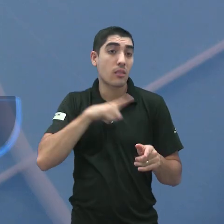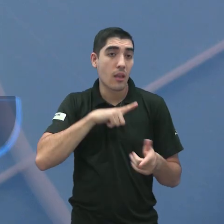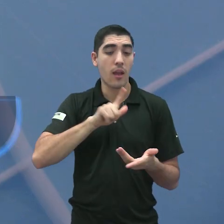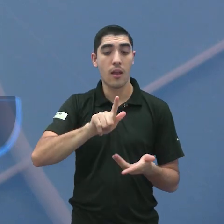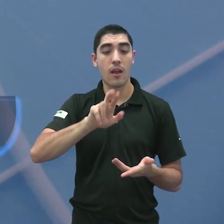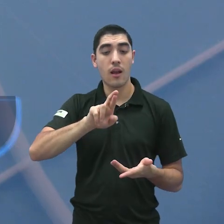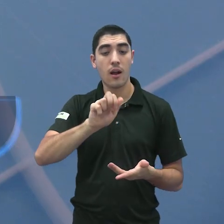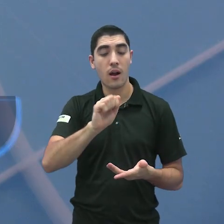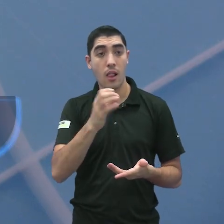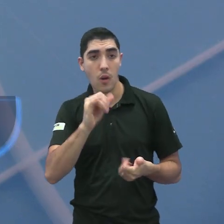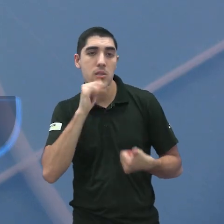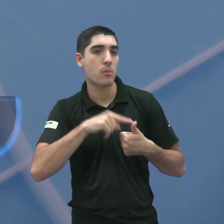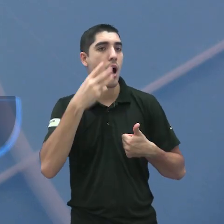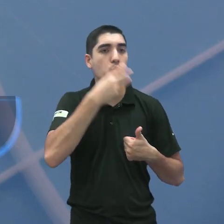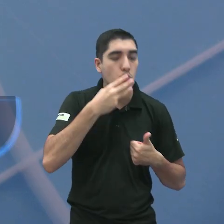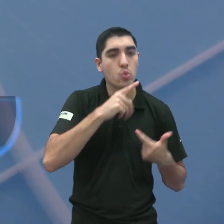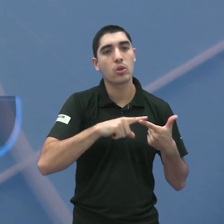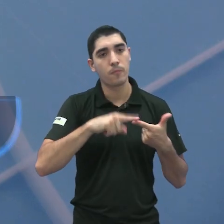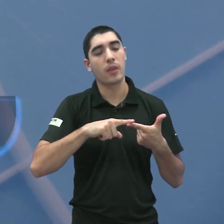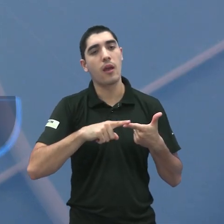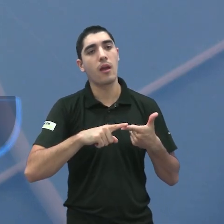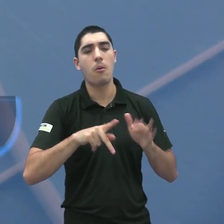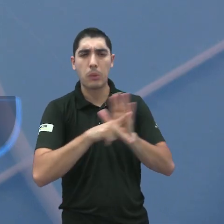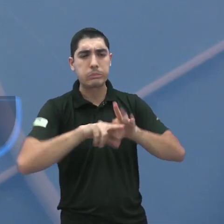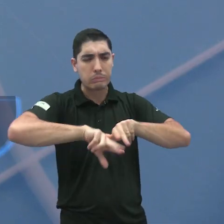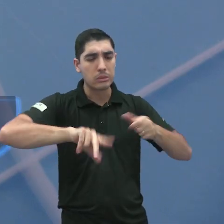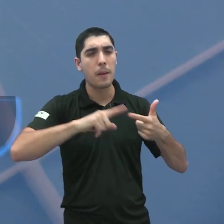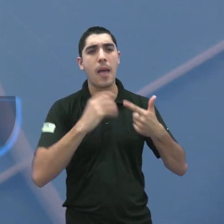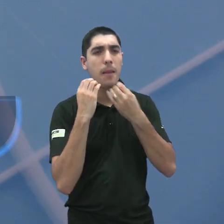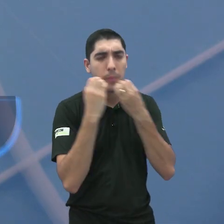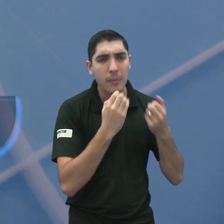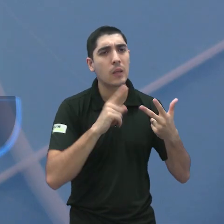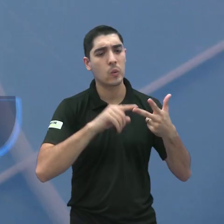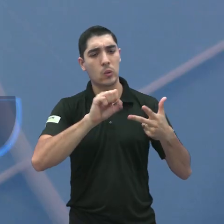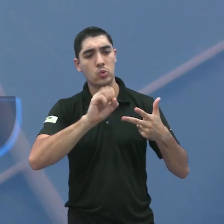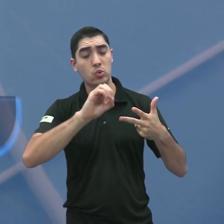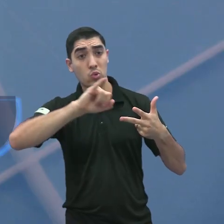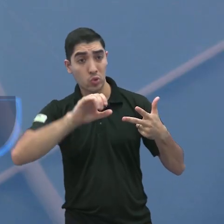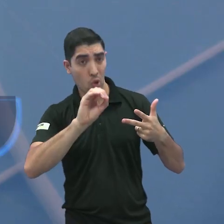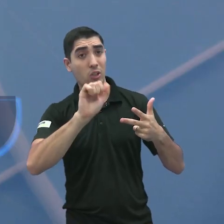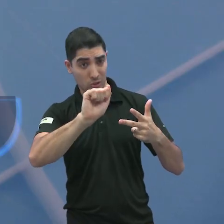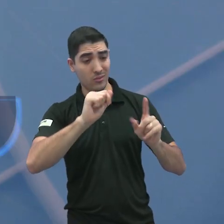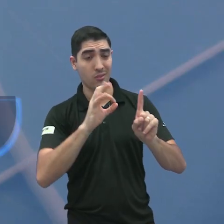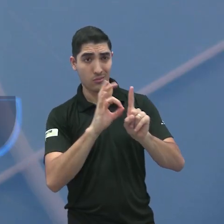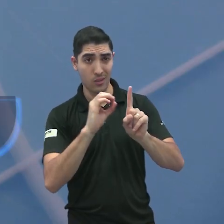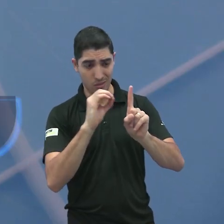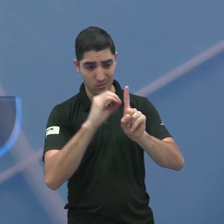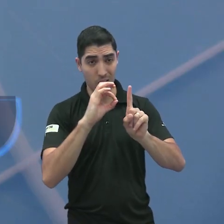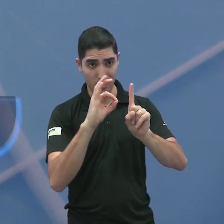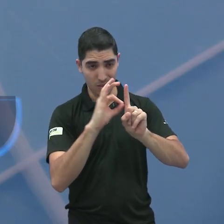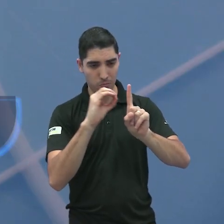né? Açúcar, soja e milho. A Rumo Logística, acho que é a maior operadora ferroviária do Brasil hoje a